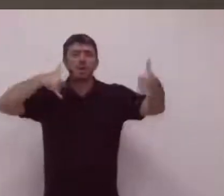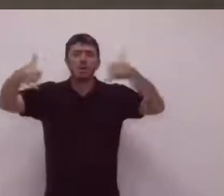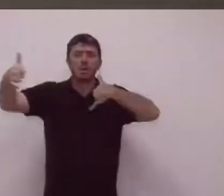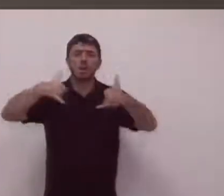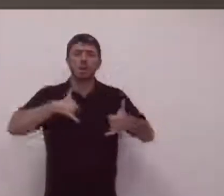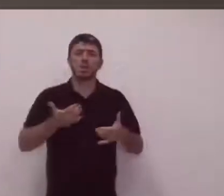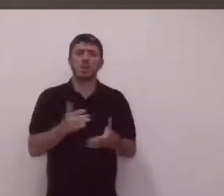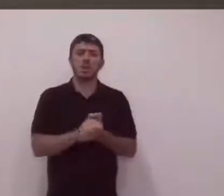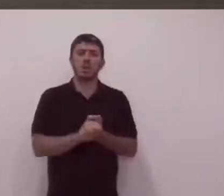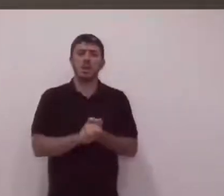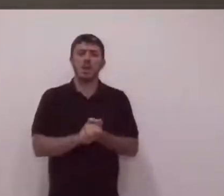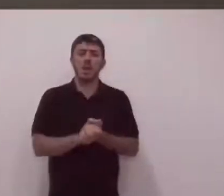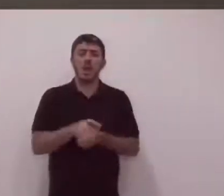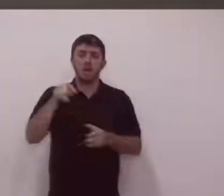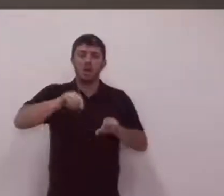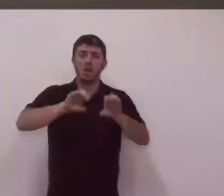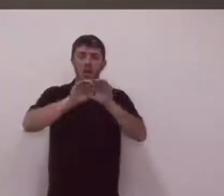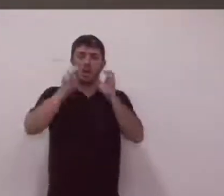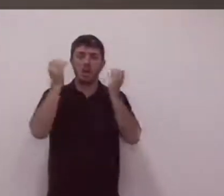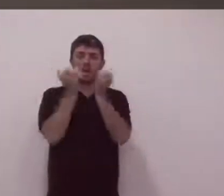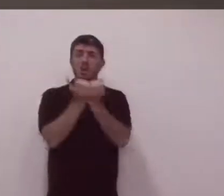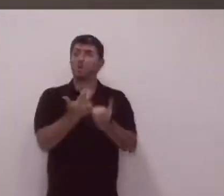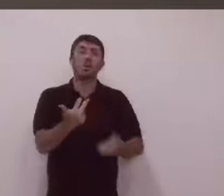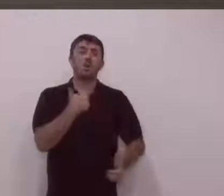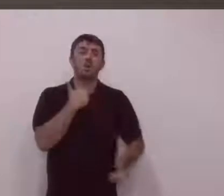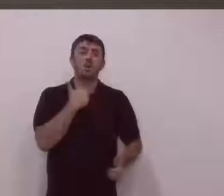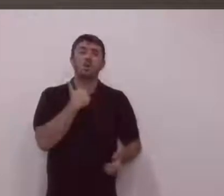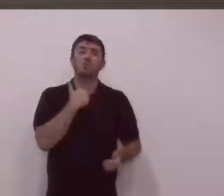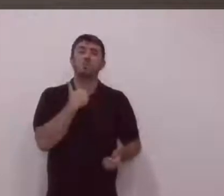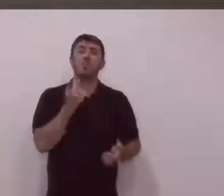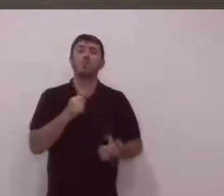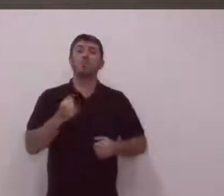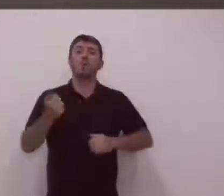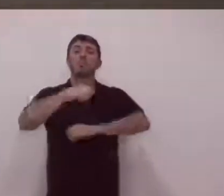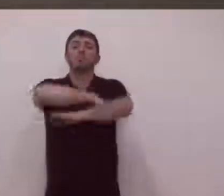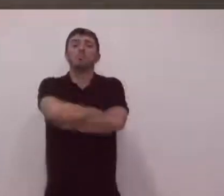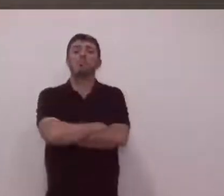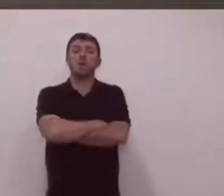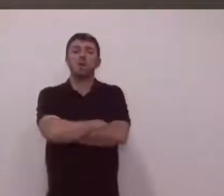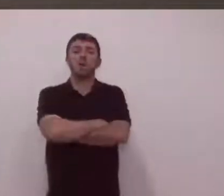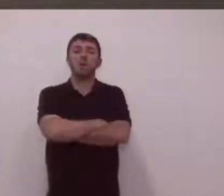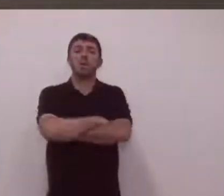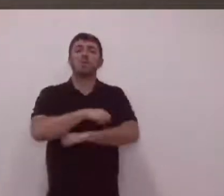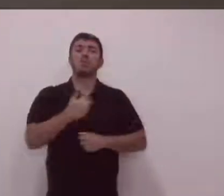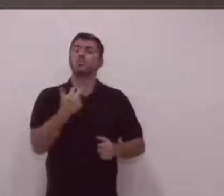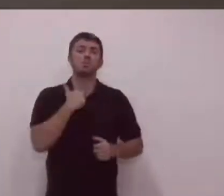fechar os olhos contra as irregularidades desse prefeito